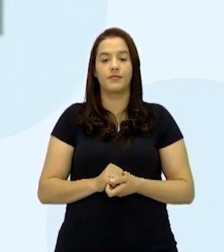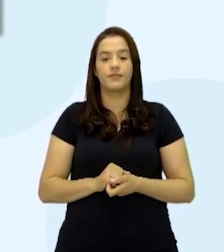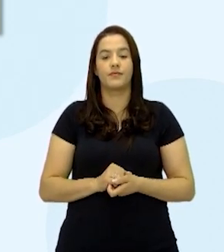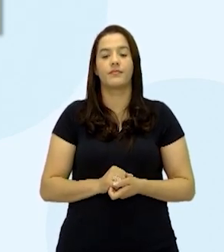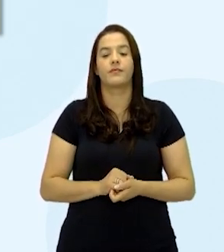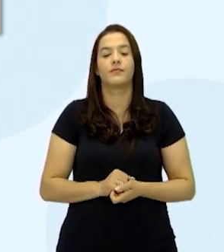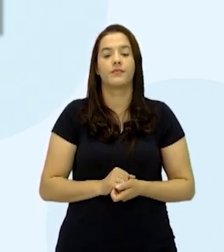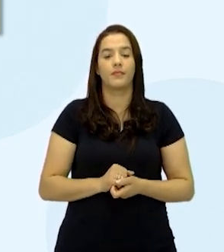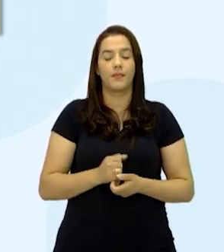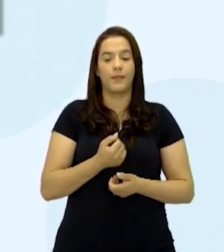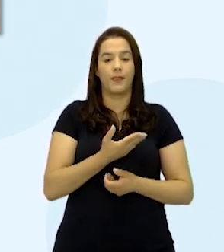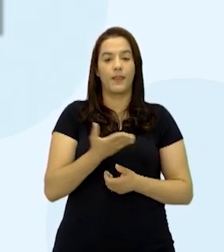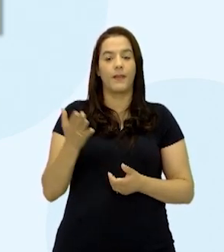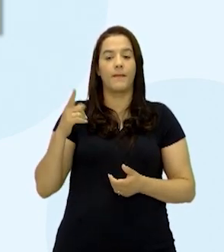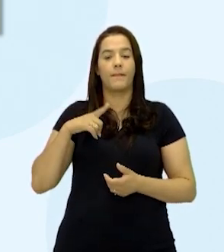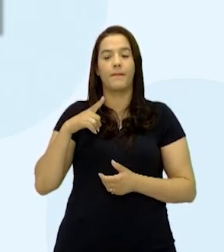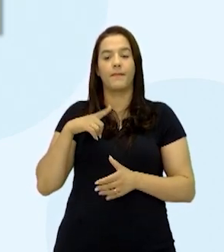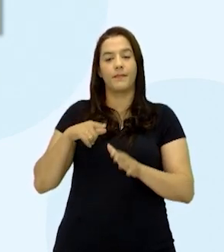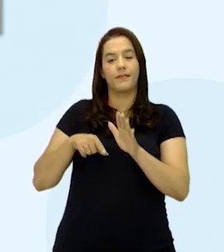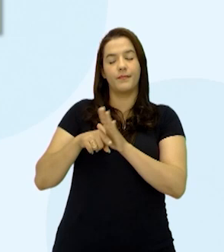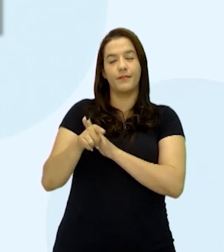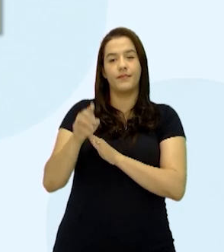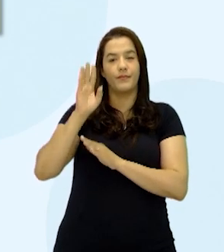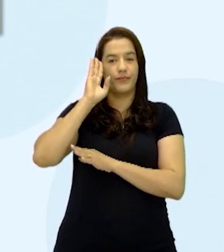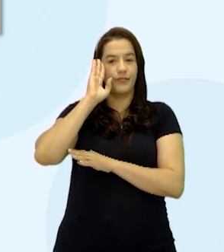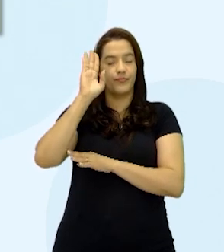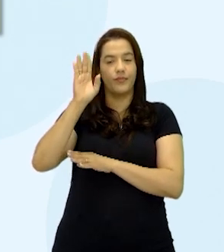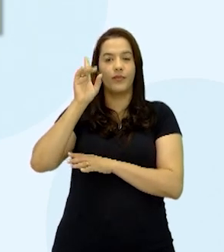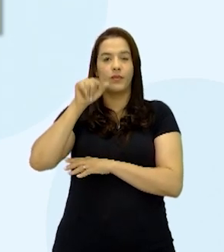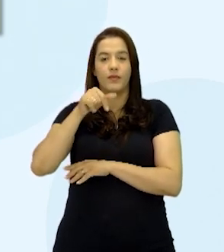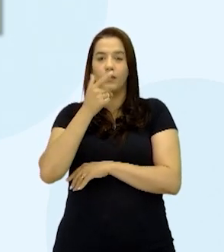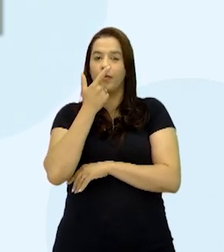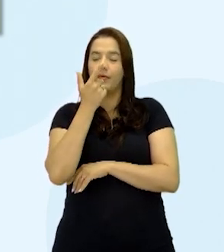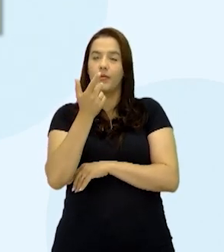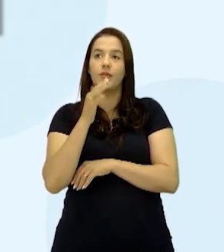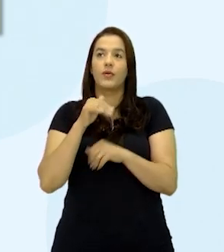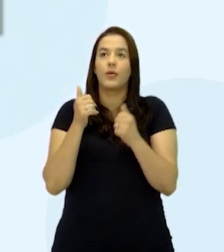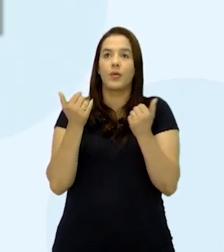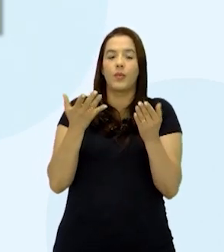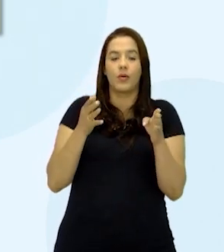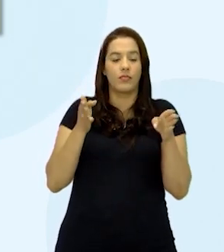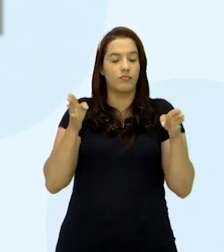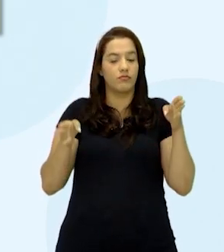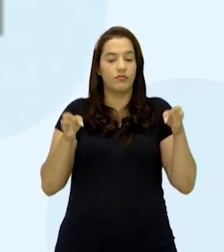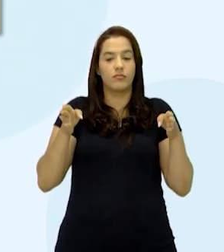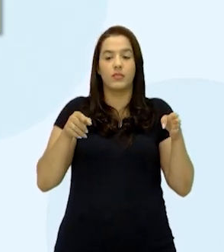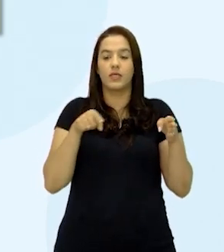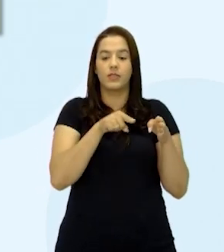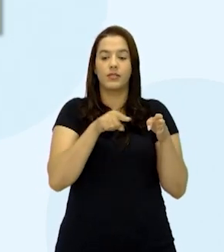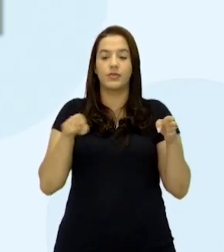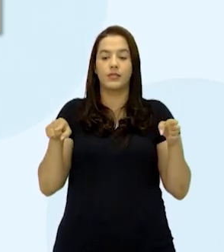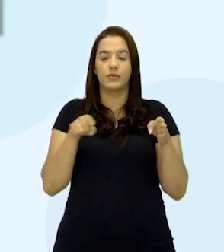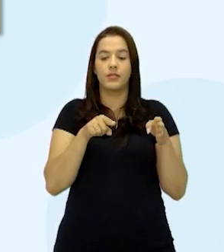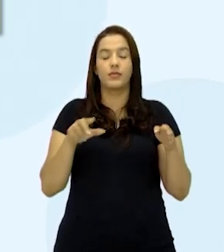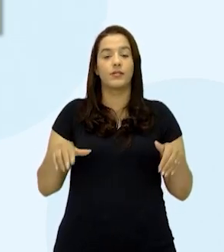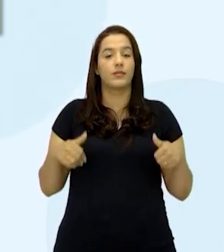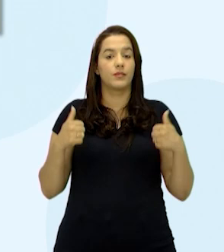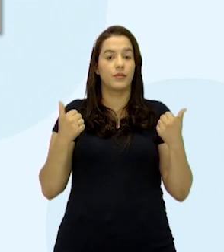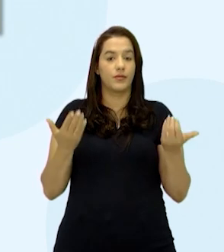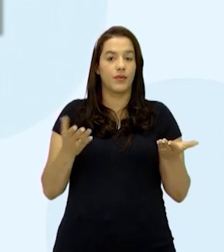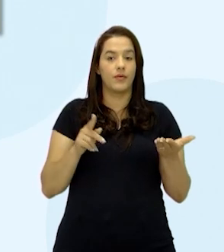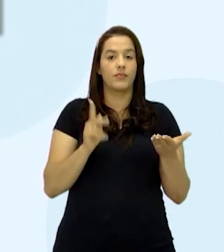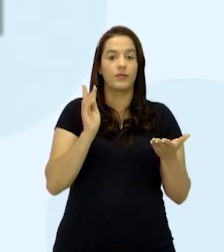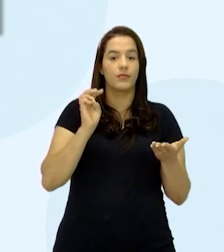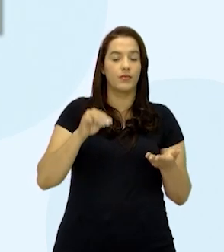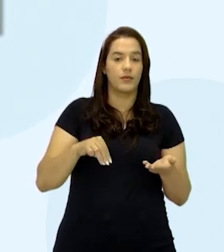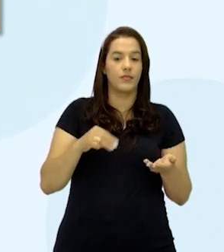coisa interessante. A gente tinha uma pergunta principal aí, né? Que estava perguntando qual era a distância entre as duas cidades. Perceba que